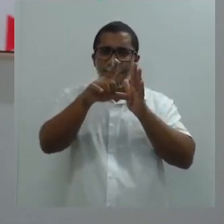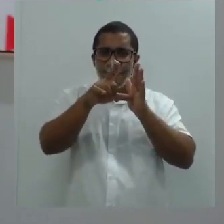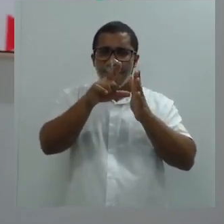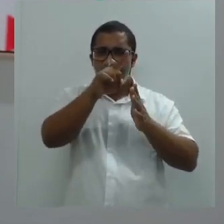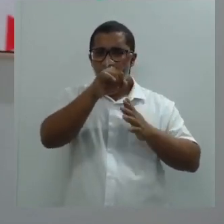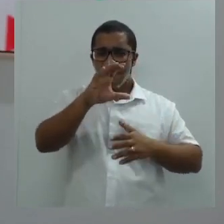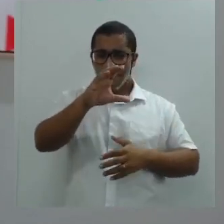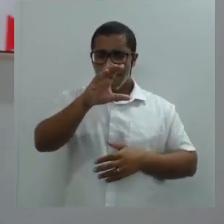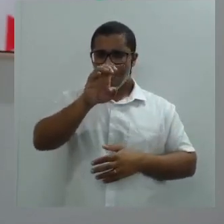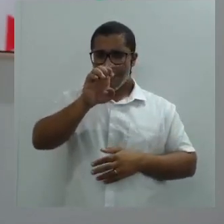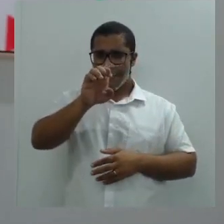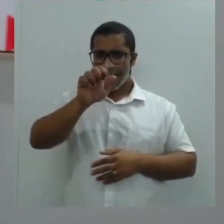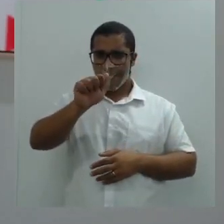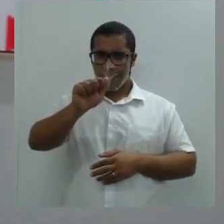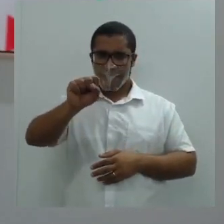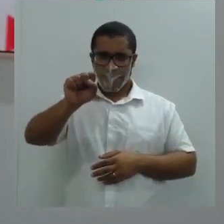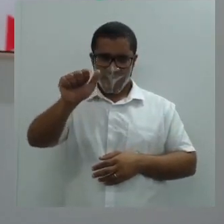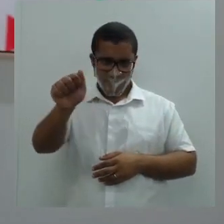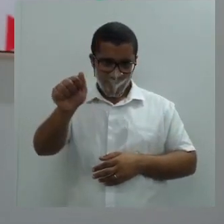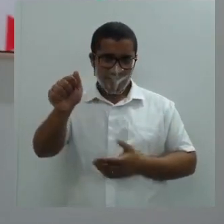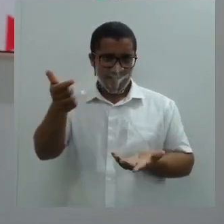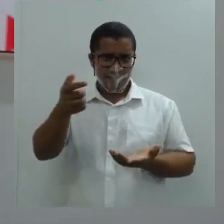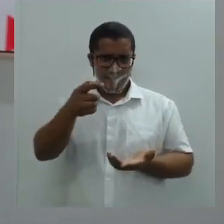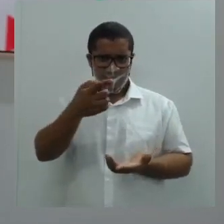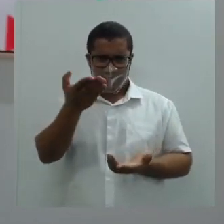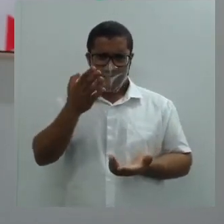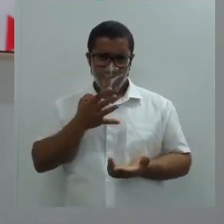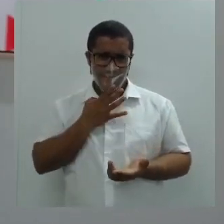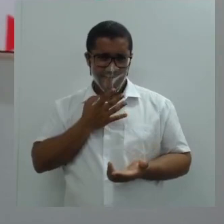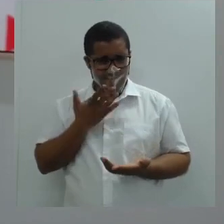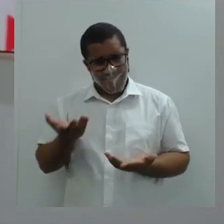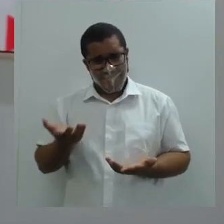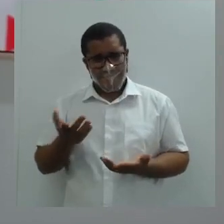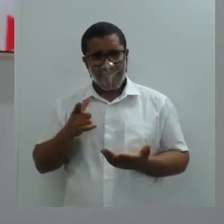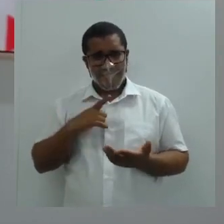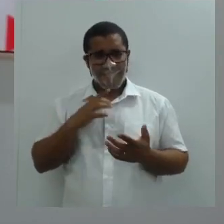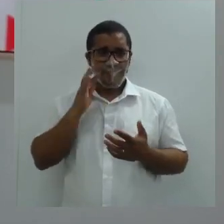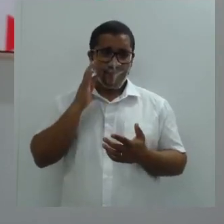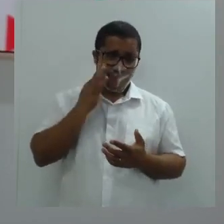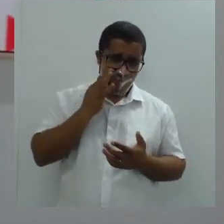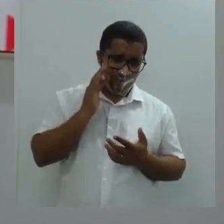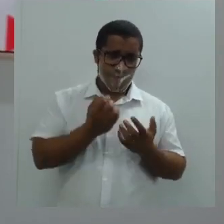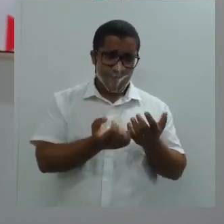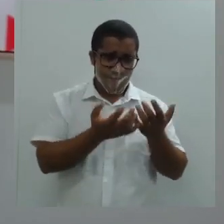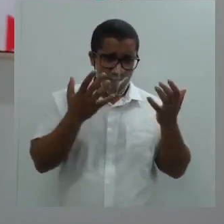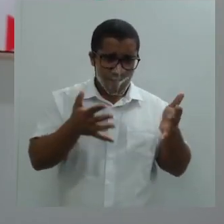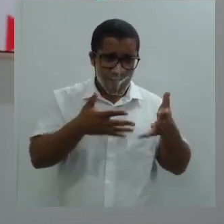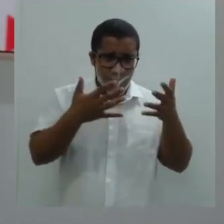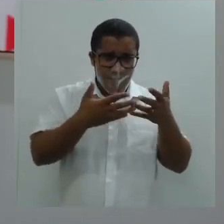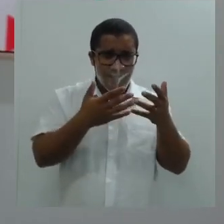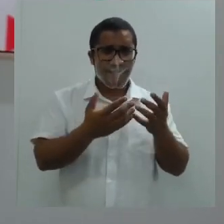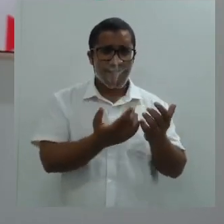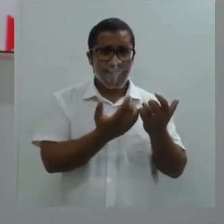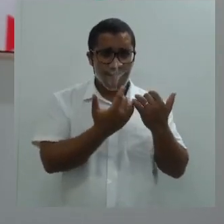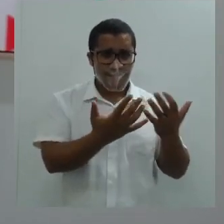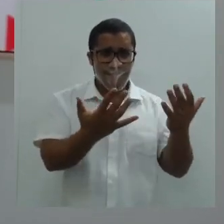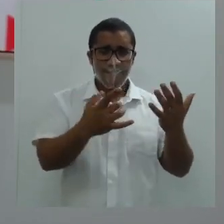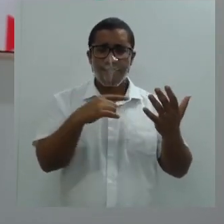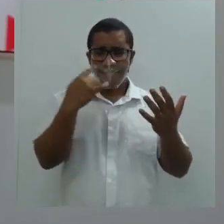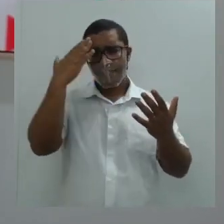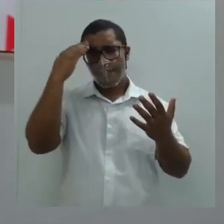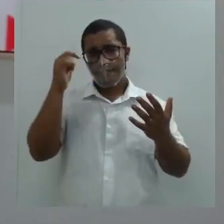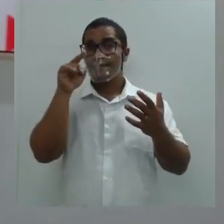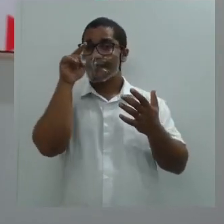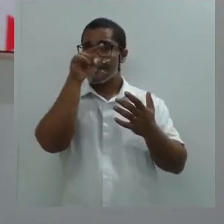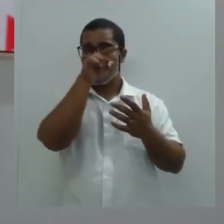Pernambuco, conhecido como a Ceasa, não é? Que muitas frutas e verduras que chega na nossa mesa, a gente sabe que vem de lá, tá